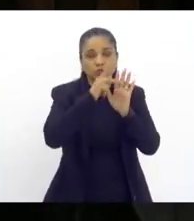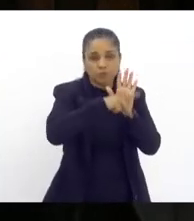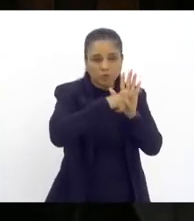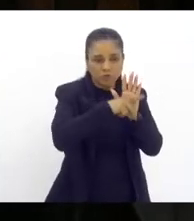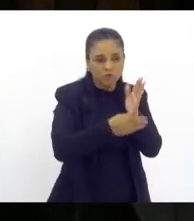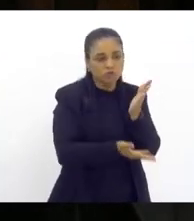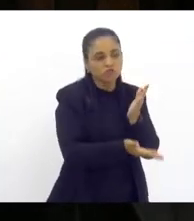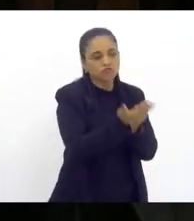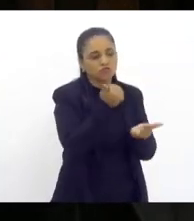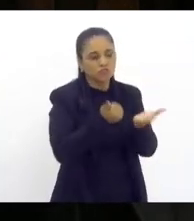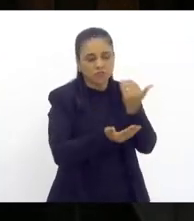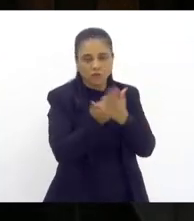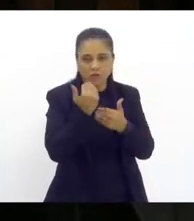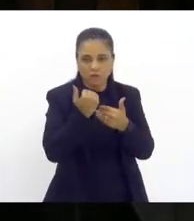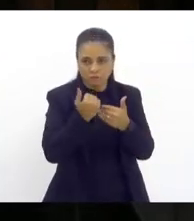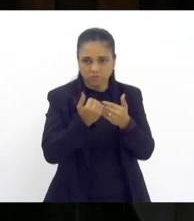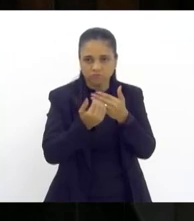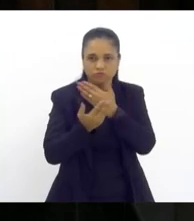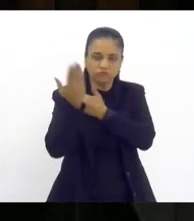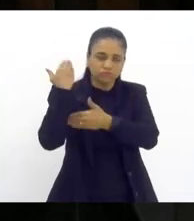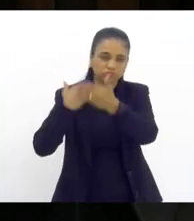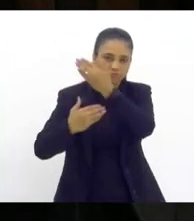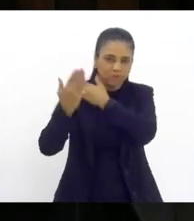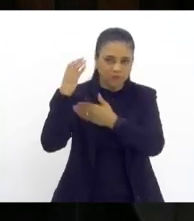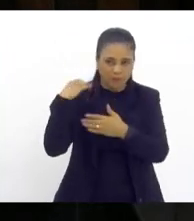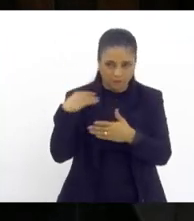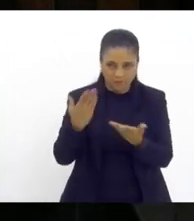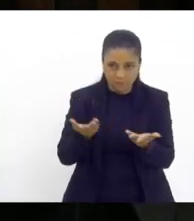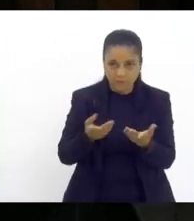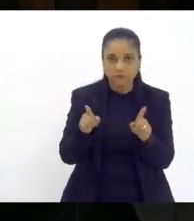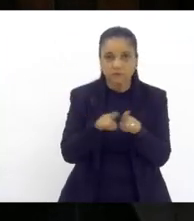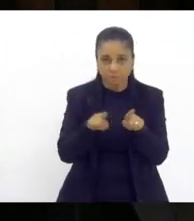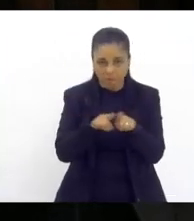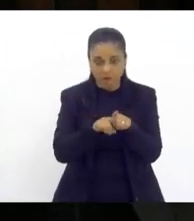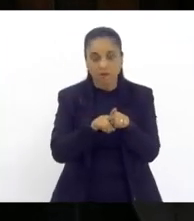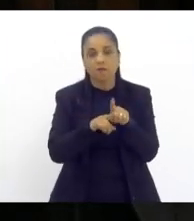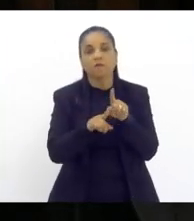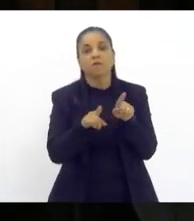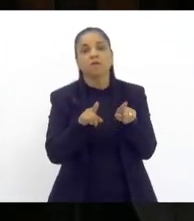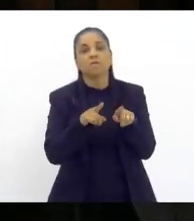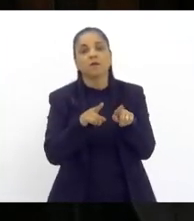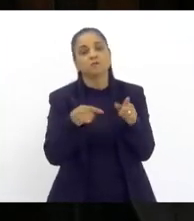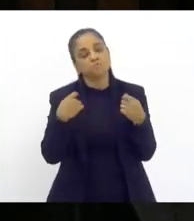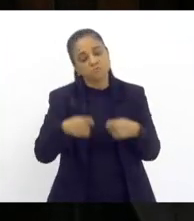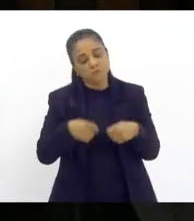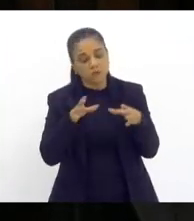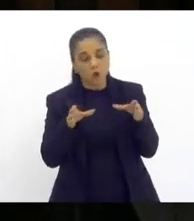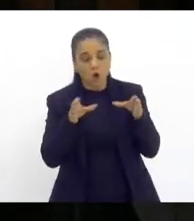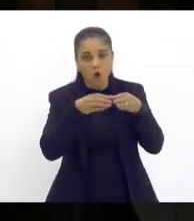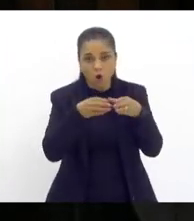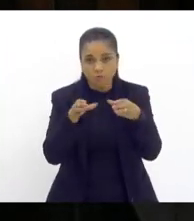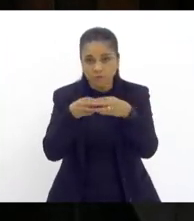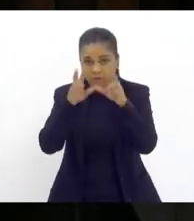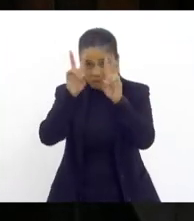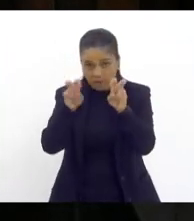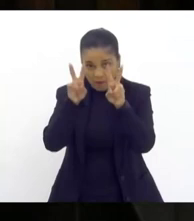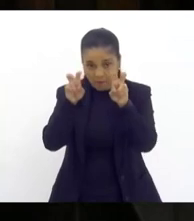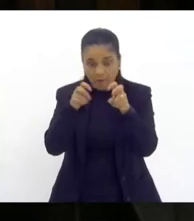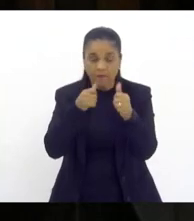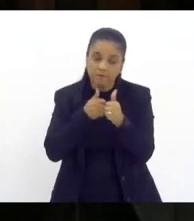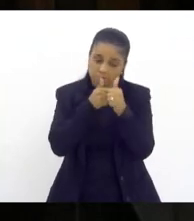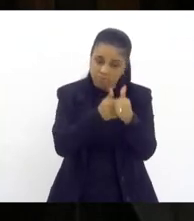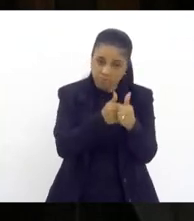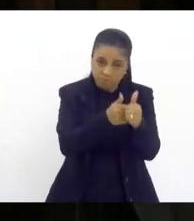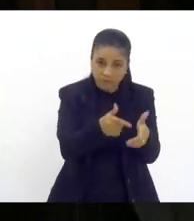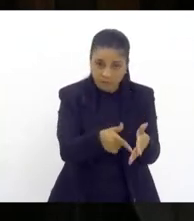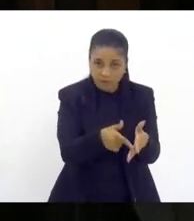legislaturas anteriores, mas também com os projetos dessa legislatura. Agora, é fundamental que as comissões temáticas deem seguimento a